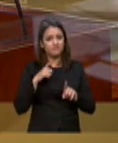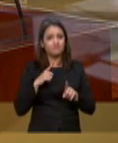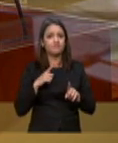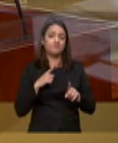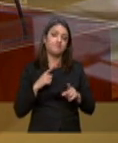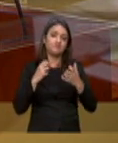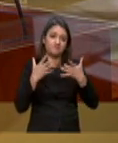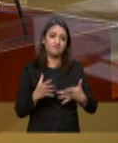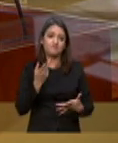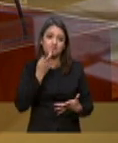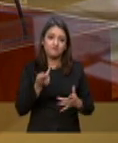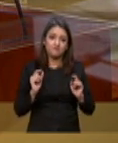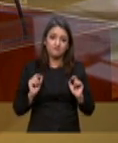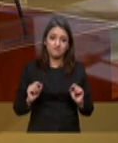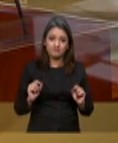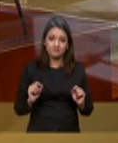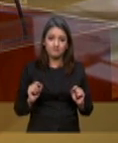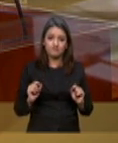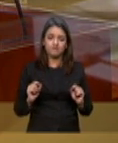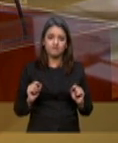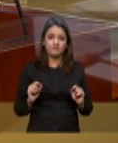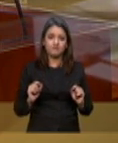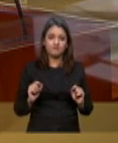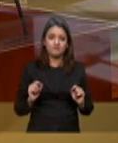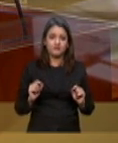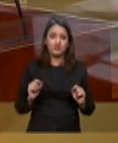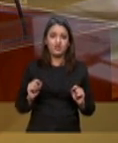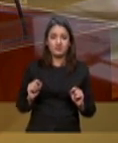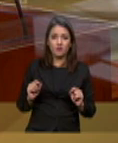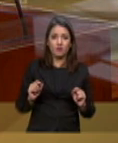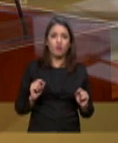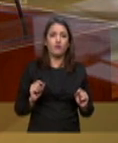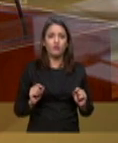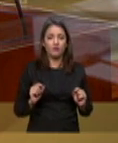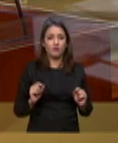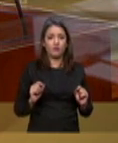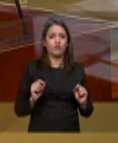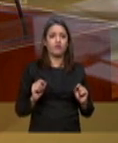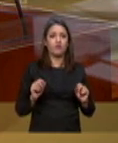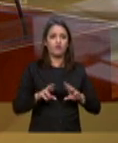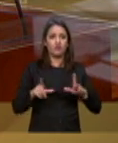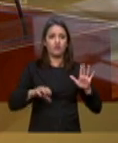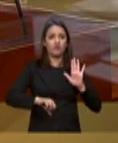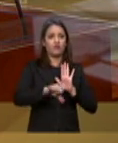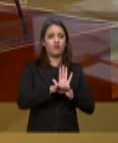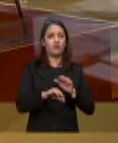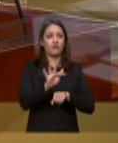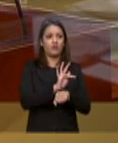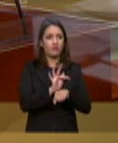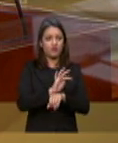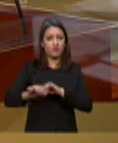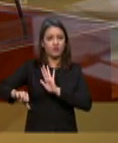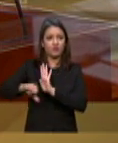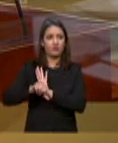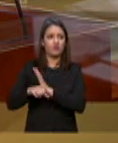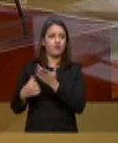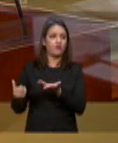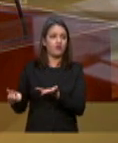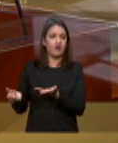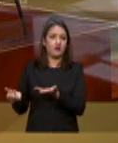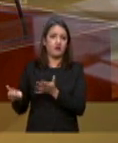na frágil classificação doutrinária que divide os crimes entre formais e materiais. No entanto, essa classificação